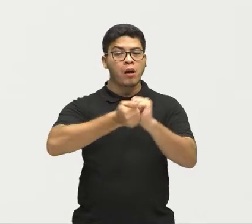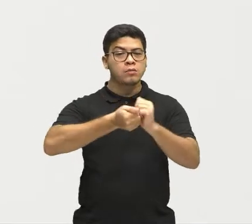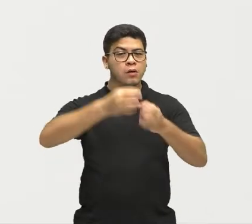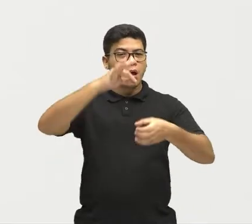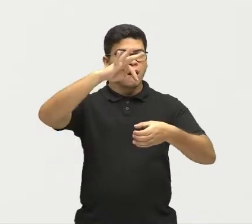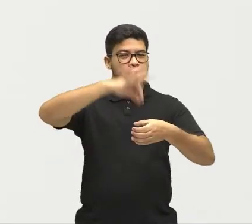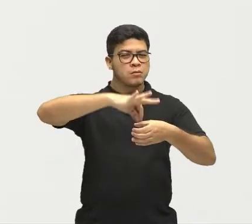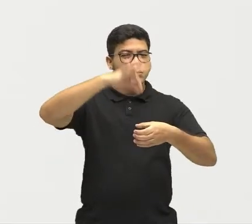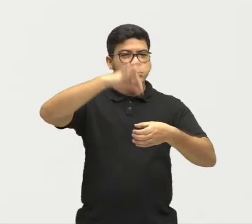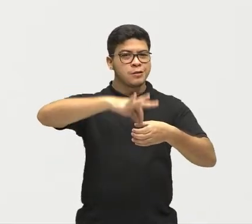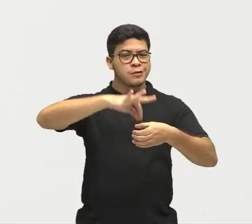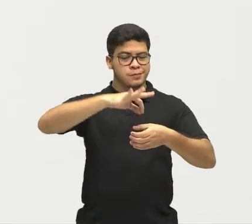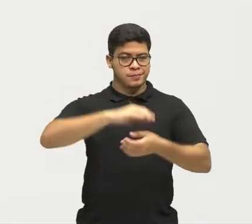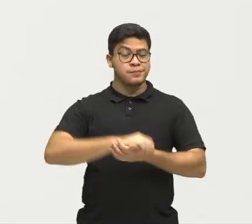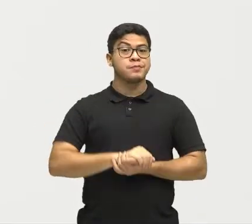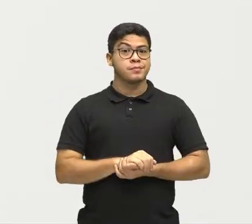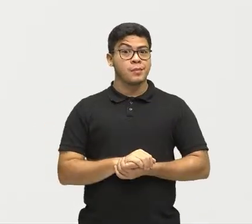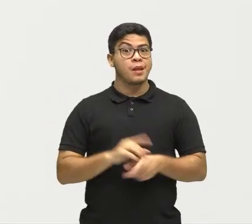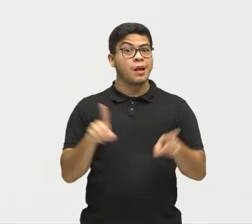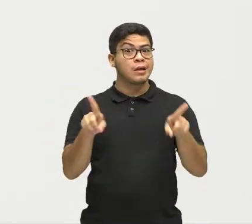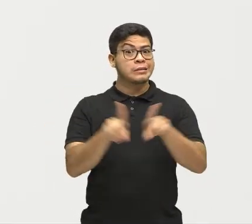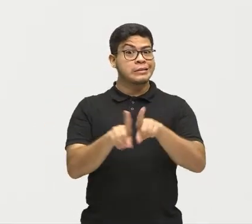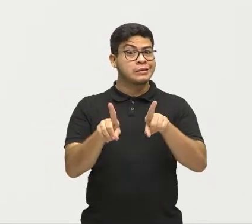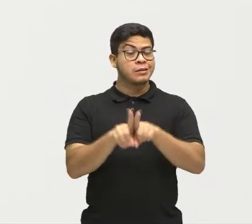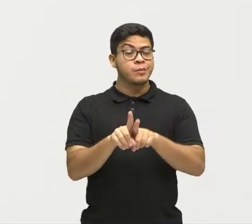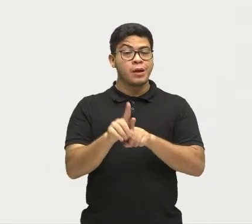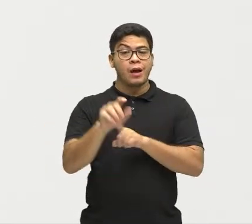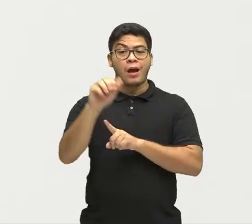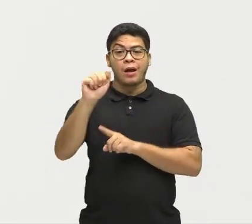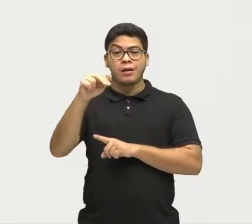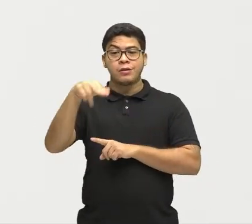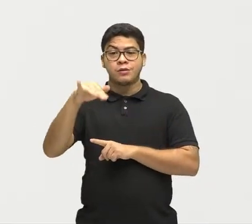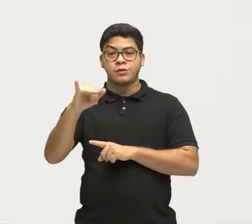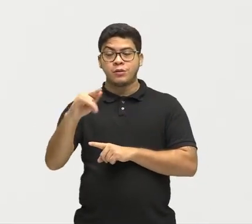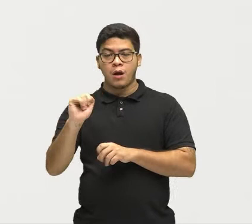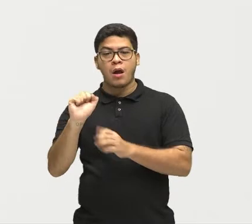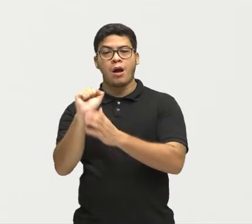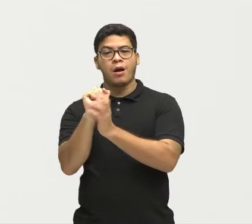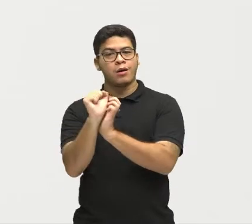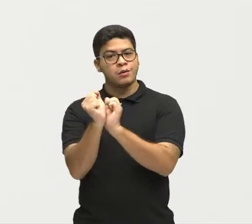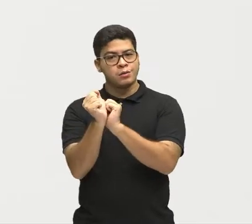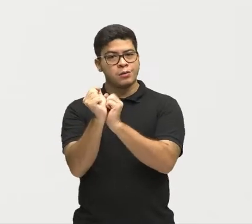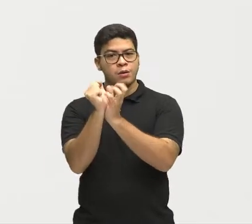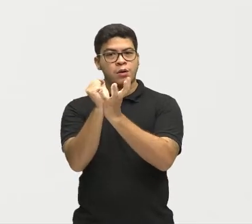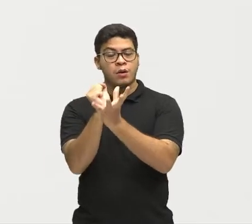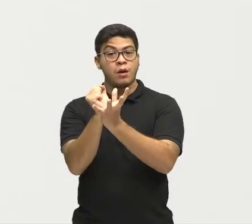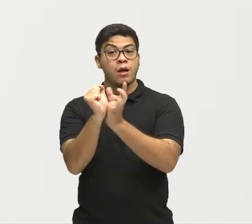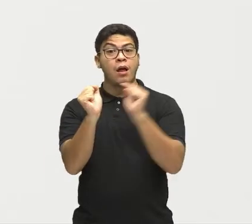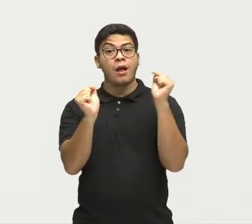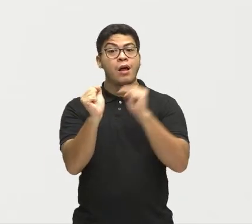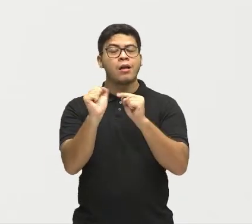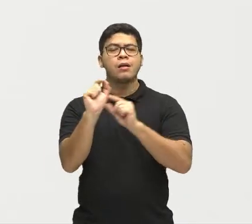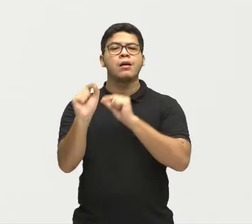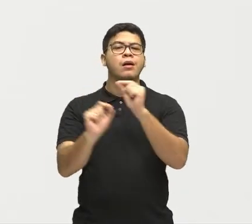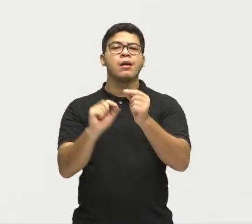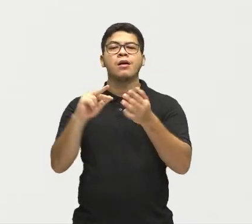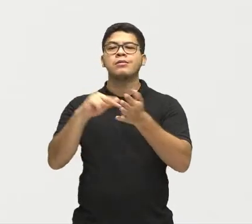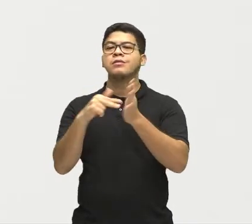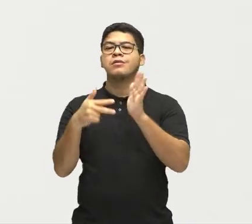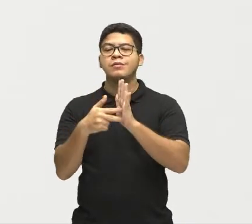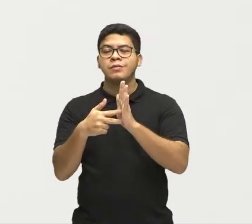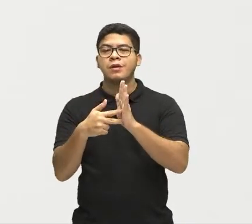E chegamos nas angiospermas, que são as plantas com flor,